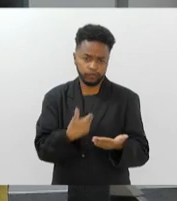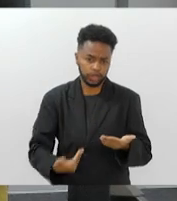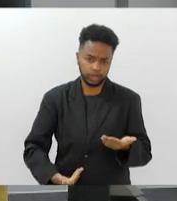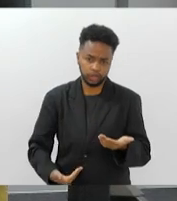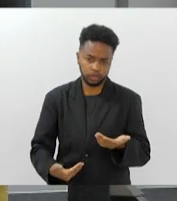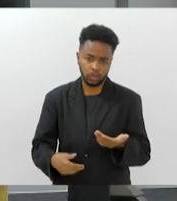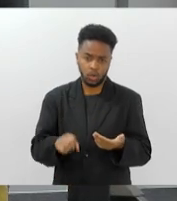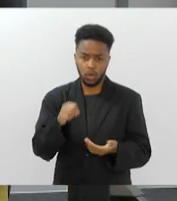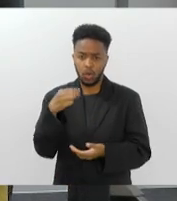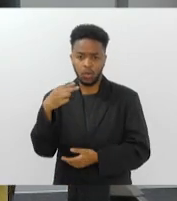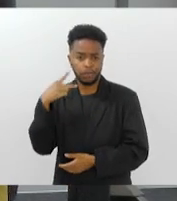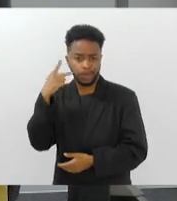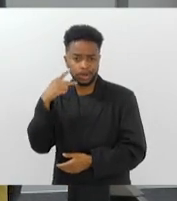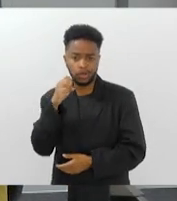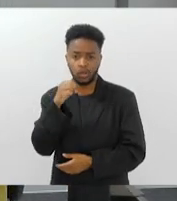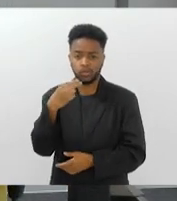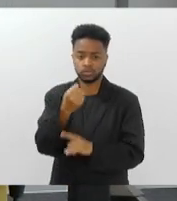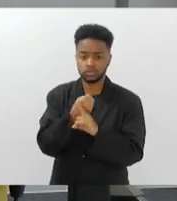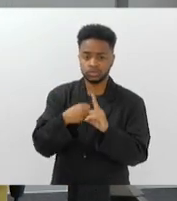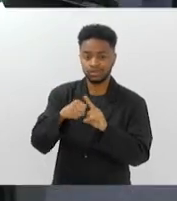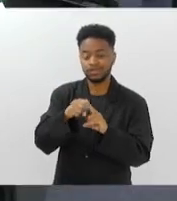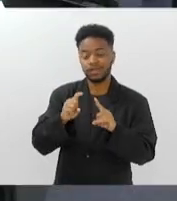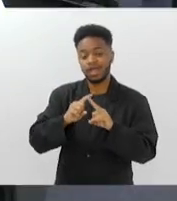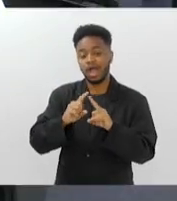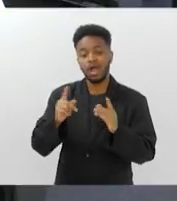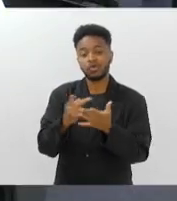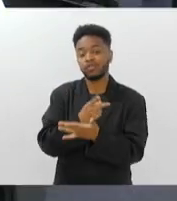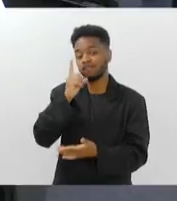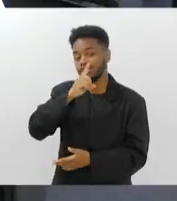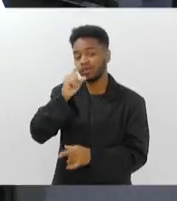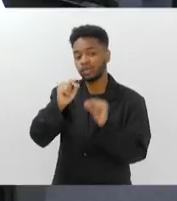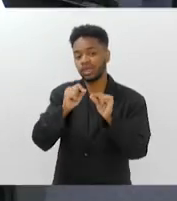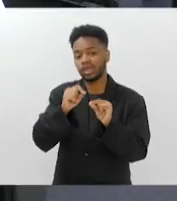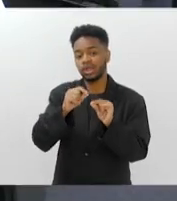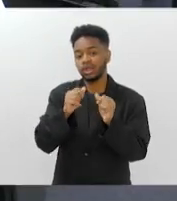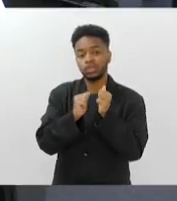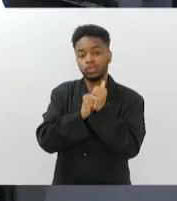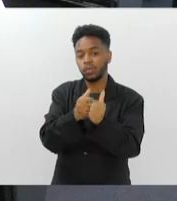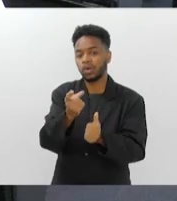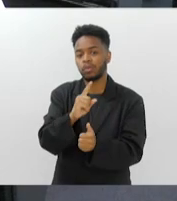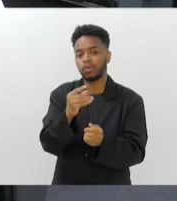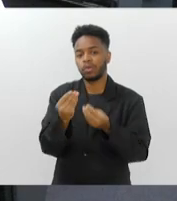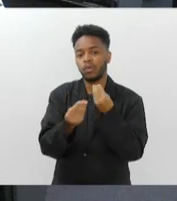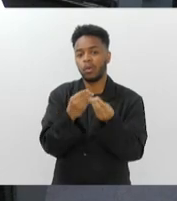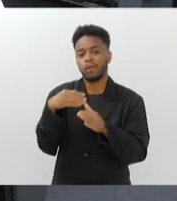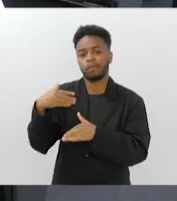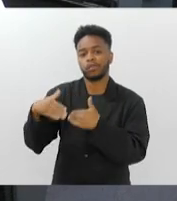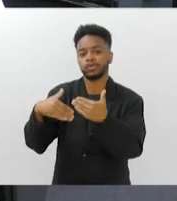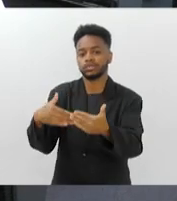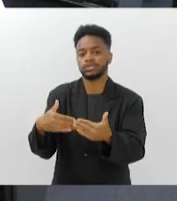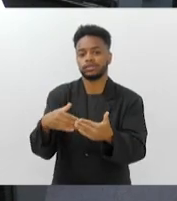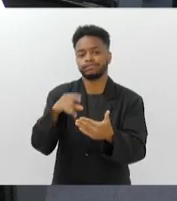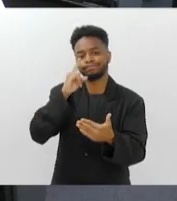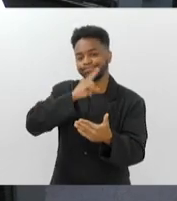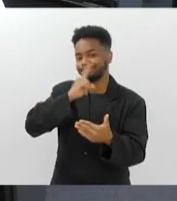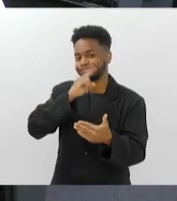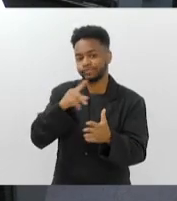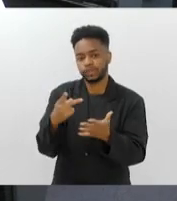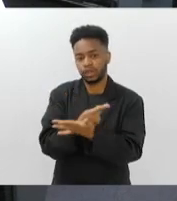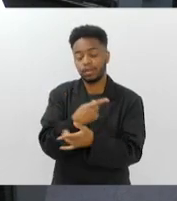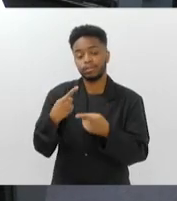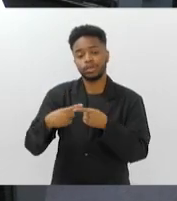seja do Parlamento da sociedade civil falhou no sentido do monitoramento do acompanhamento desse processo nós estamos crente aqui em várias